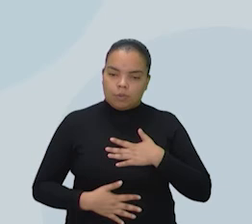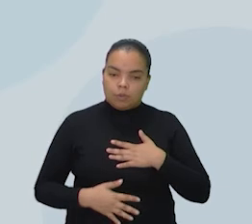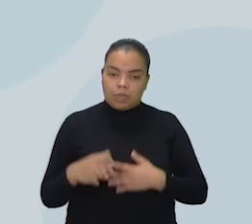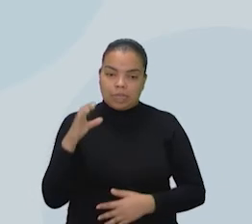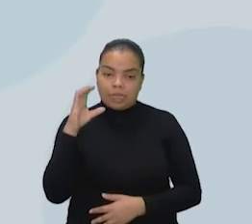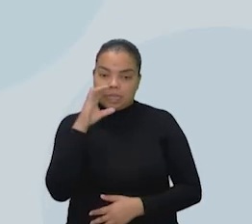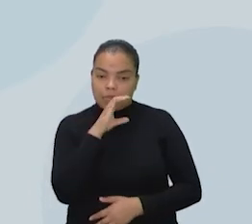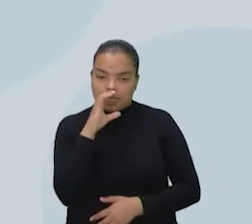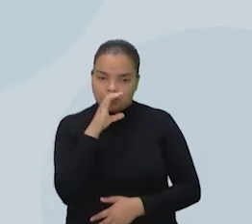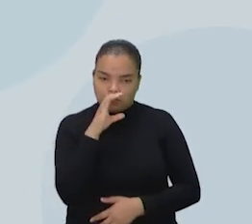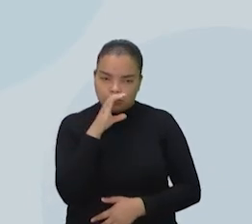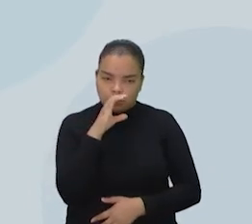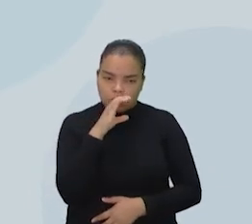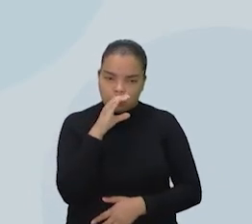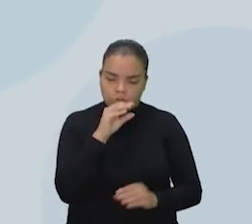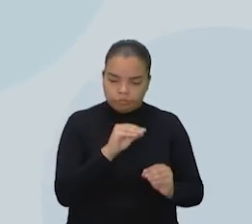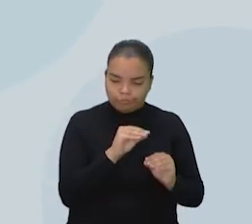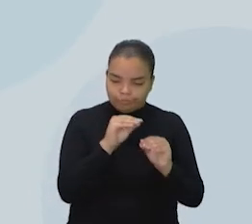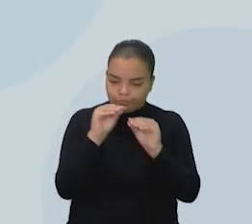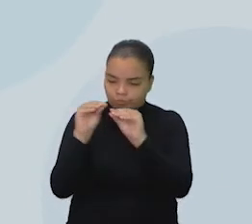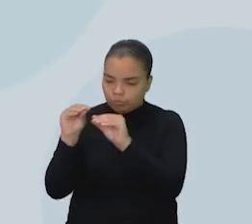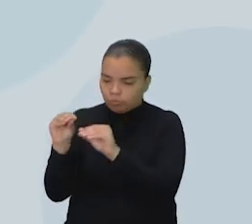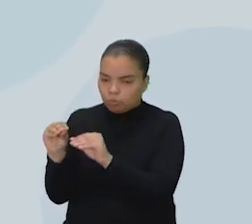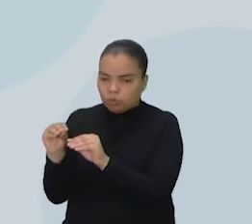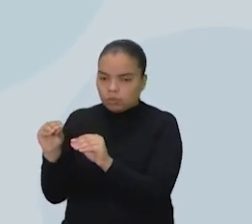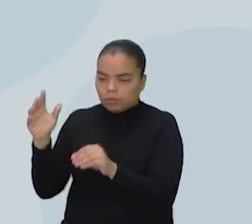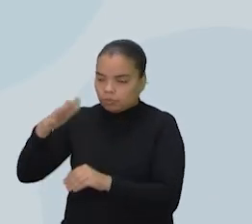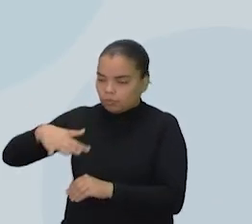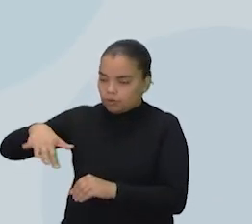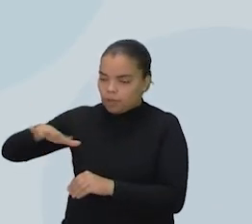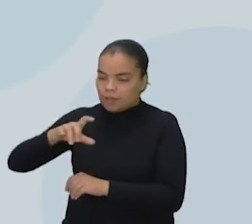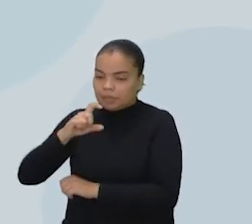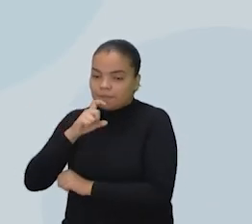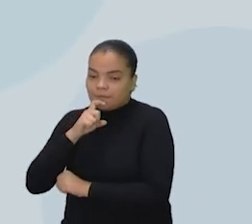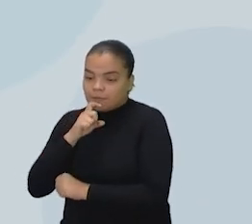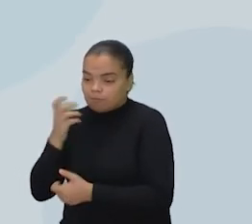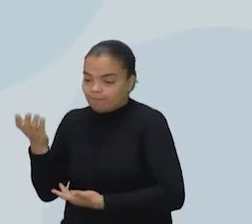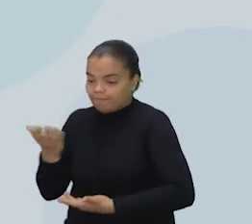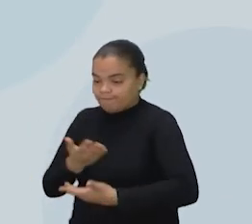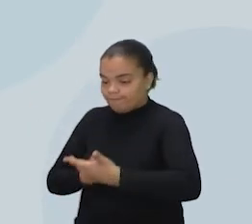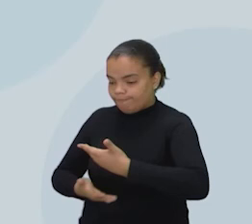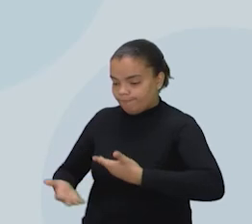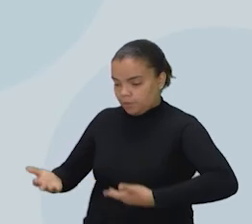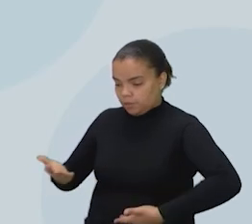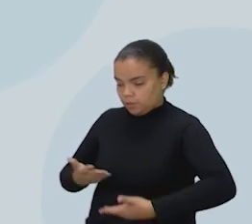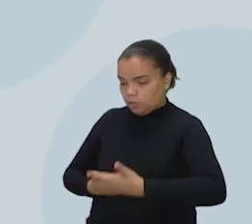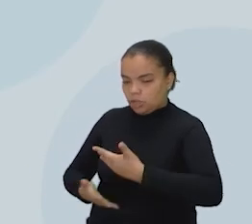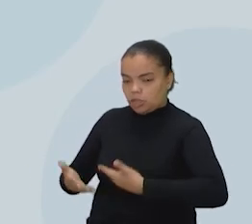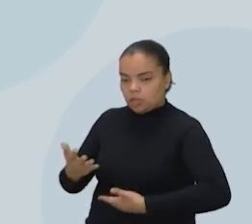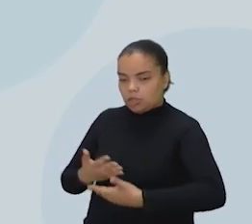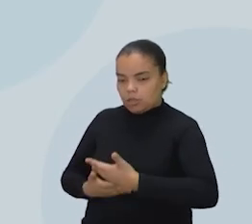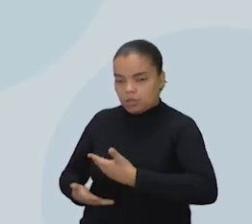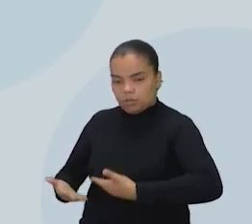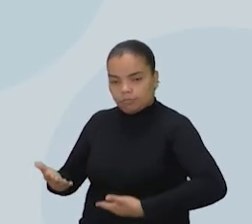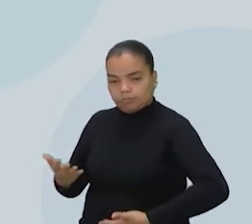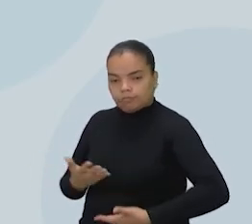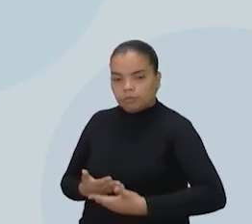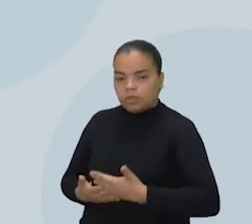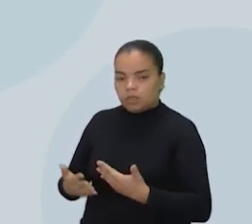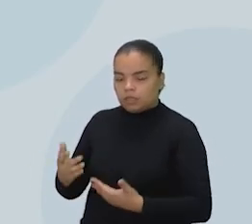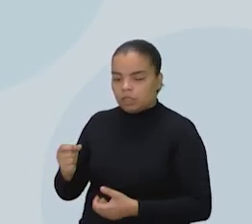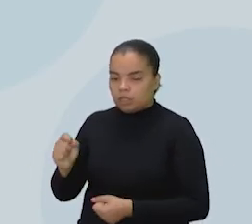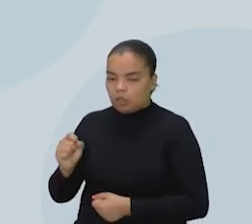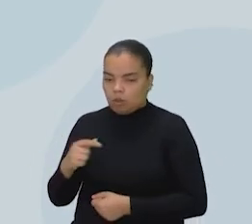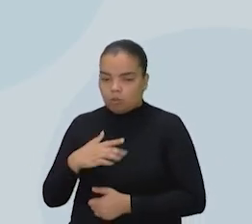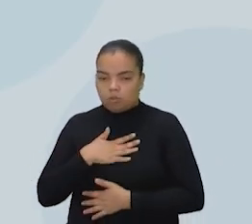quente e coloca num ambiente mais frio, existem trocas de calor, de maneira que um corpo vai diminuindo e a